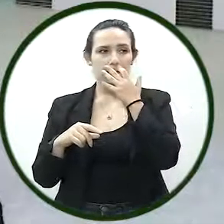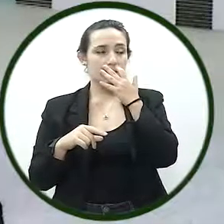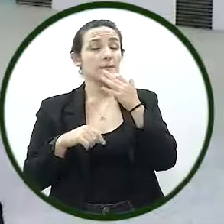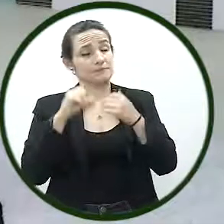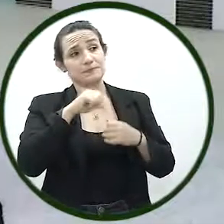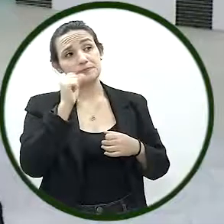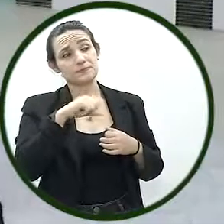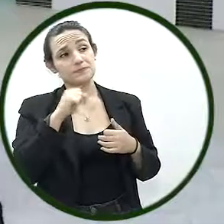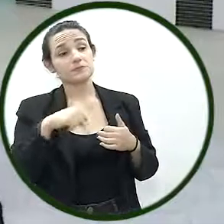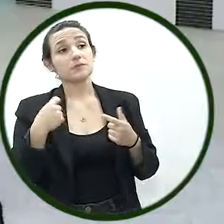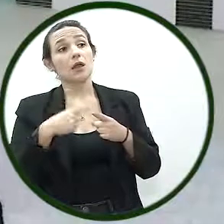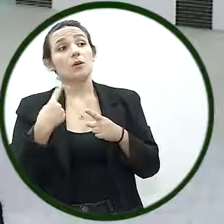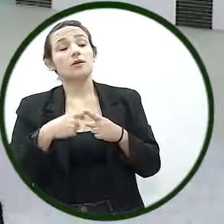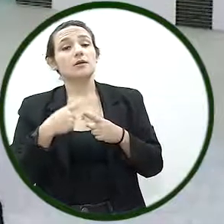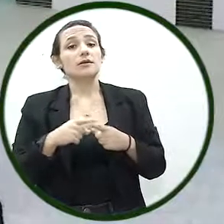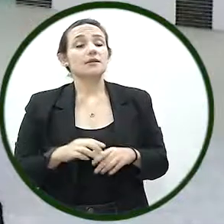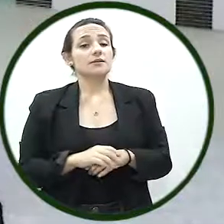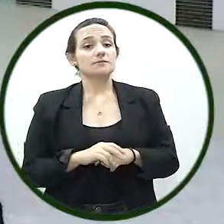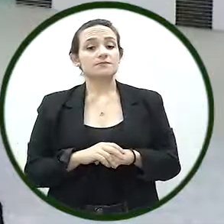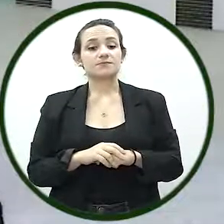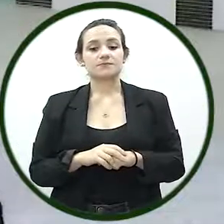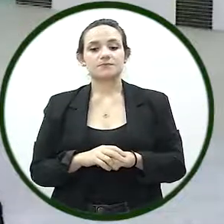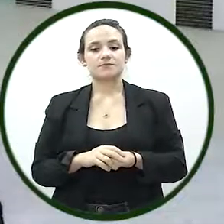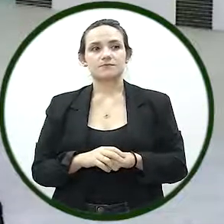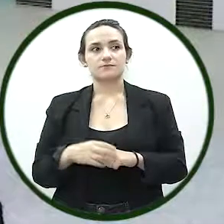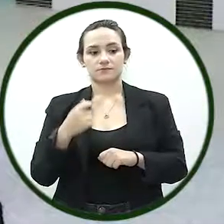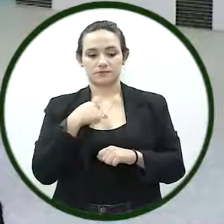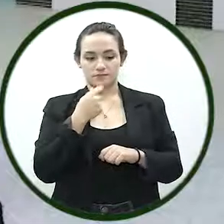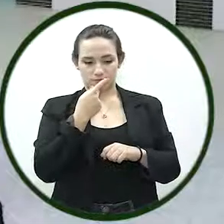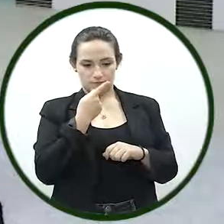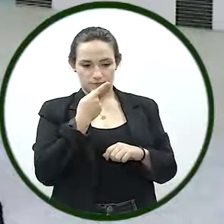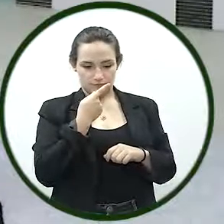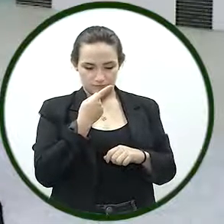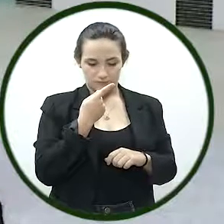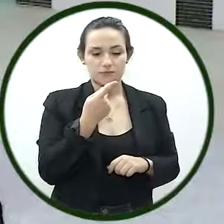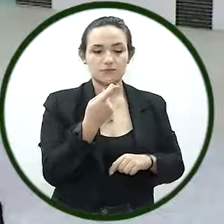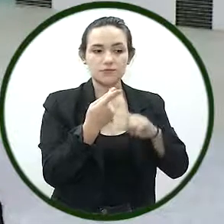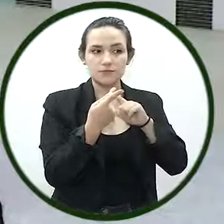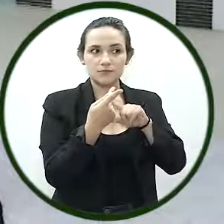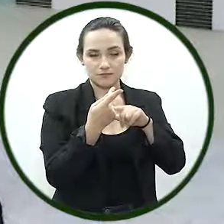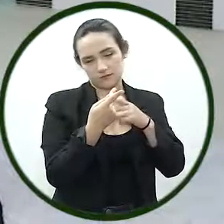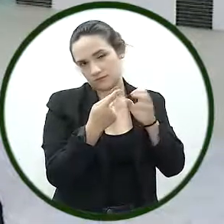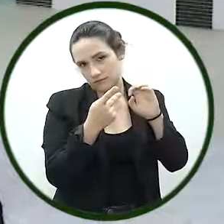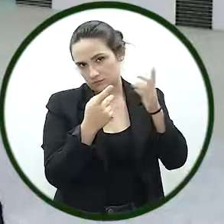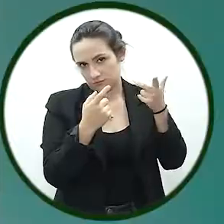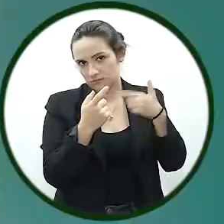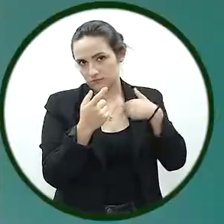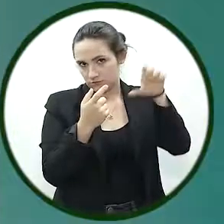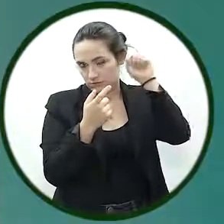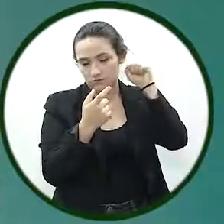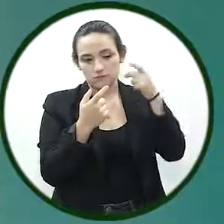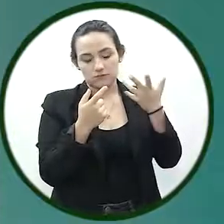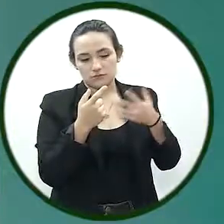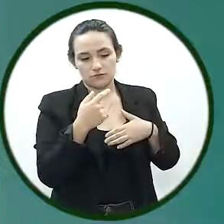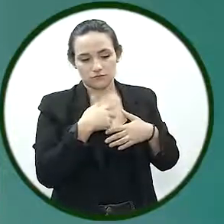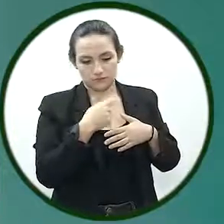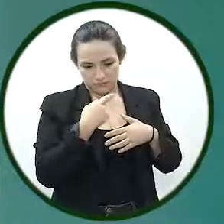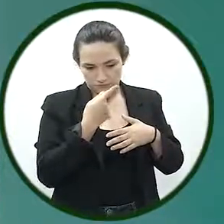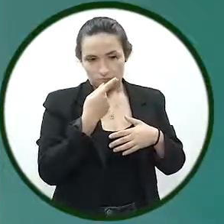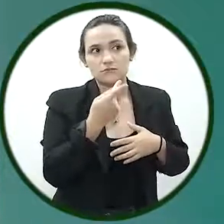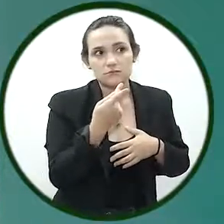porque eu falo e ouço, né? E a minha